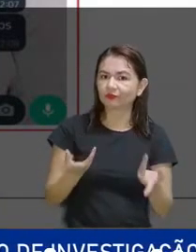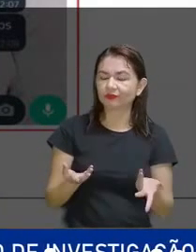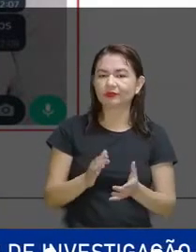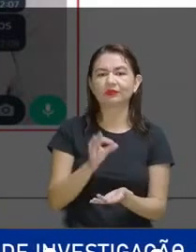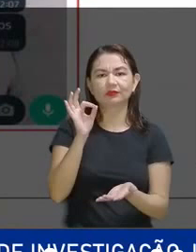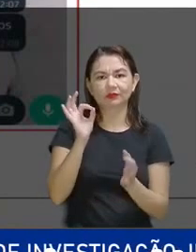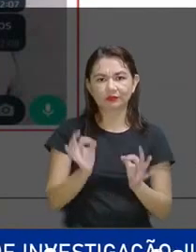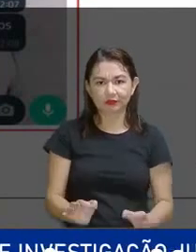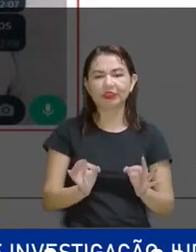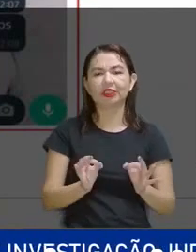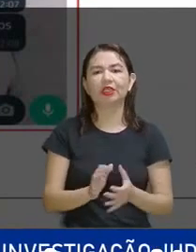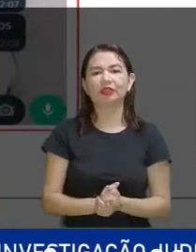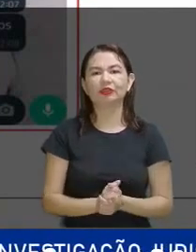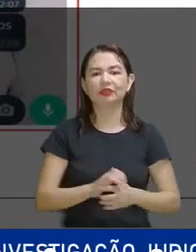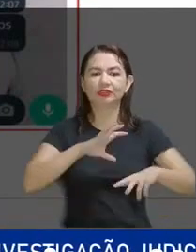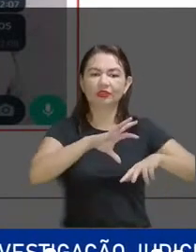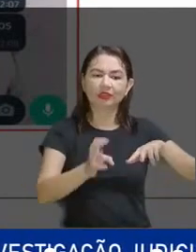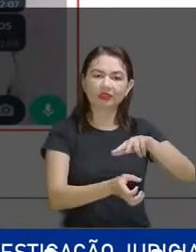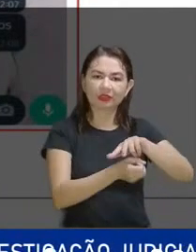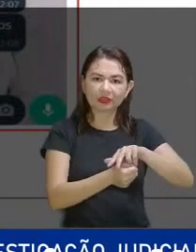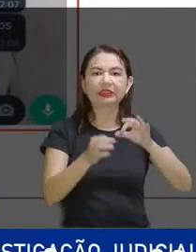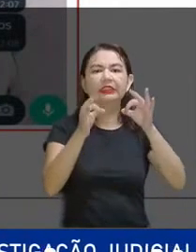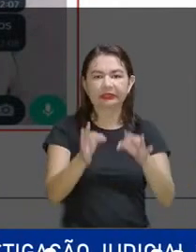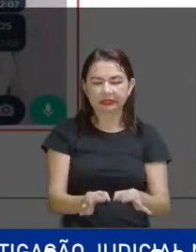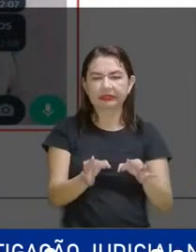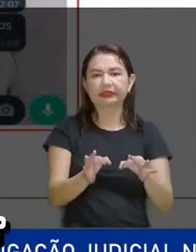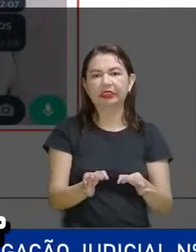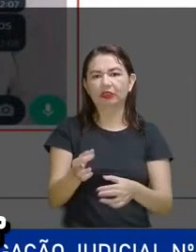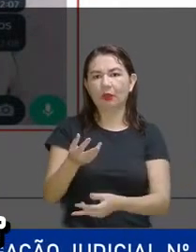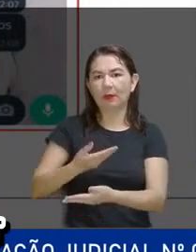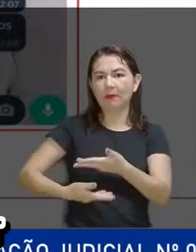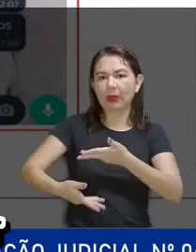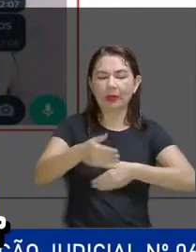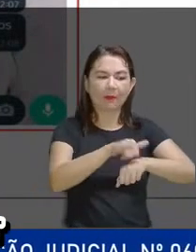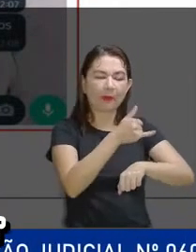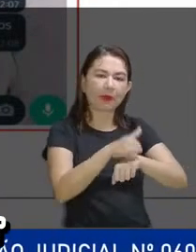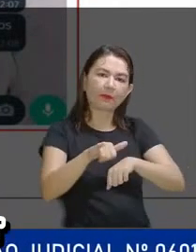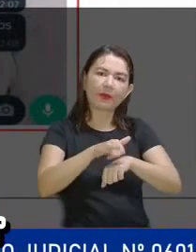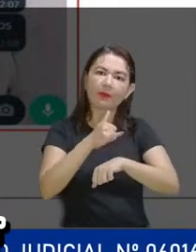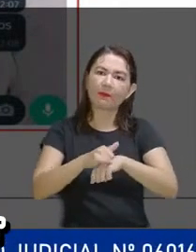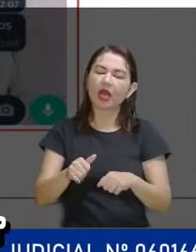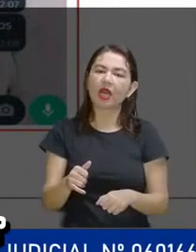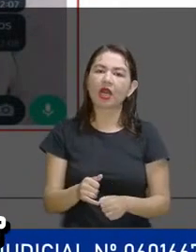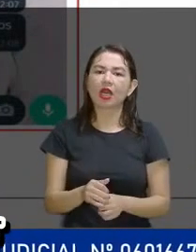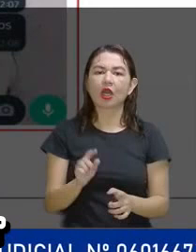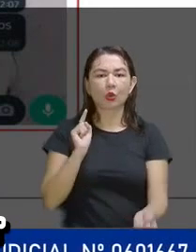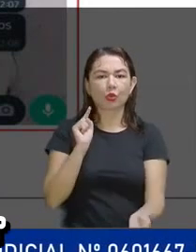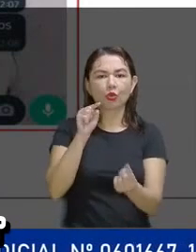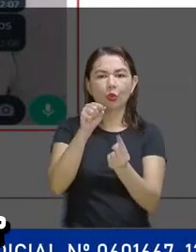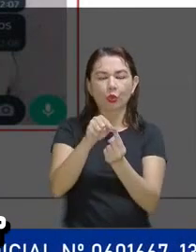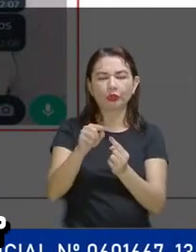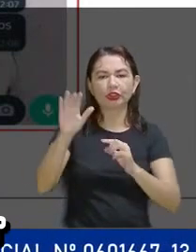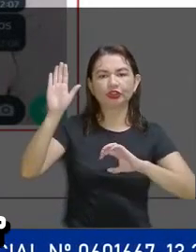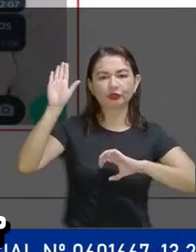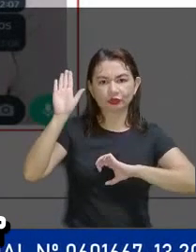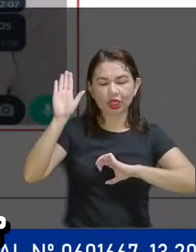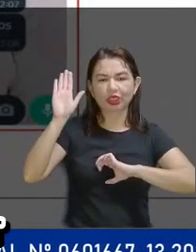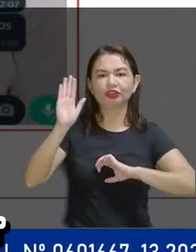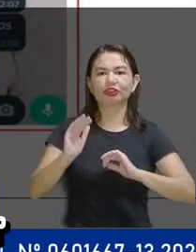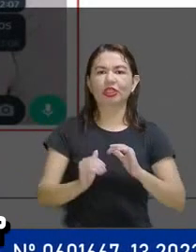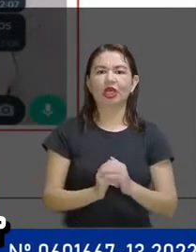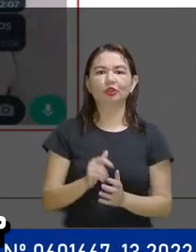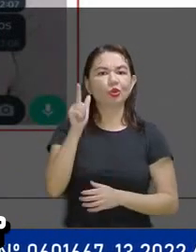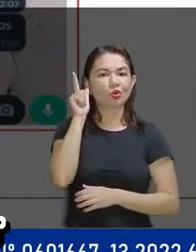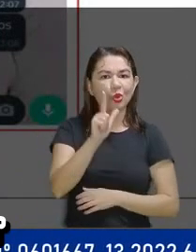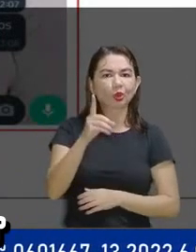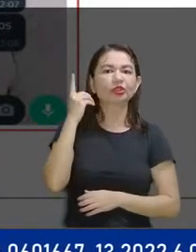permitem afirmar a ocorrência do abuso de poder consistente na articulação de estratégias visando promover Fábio Jucá no cargo